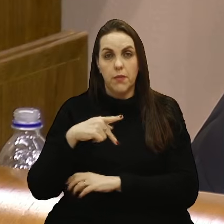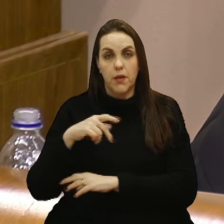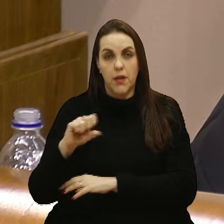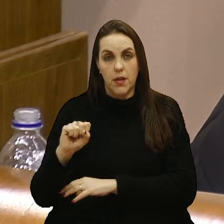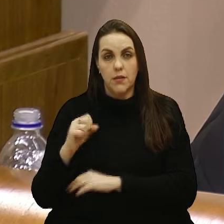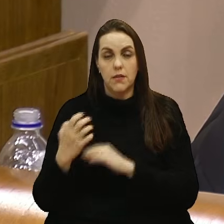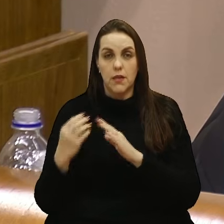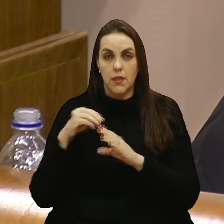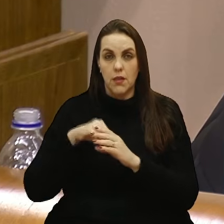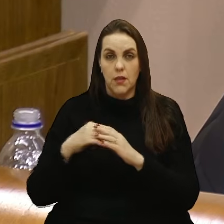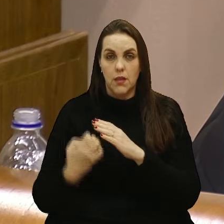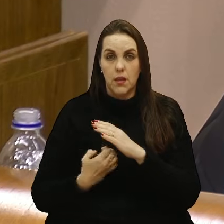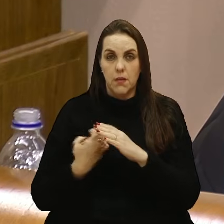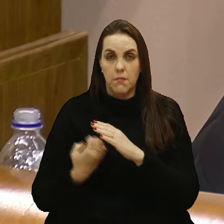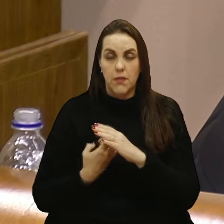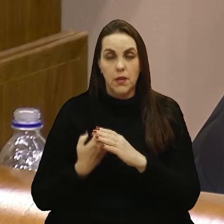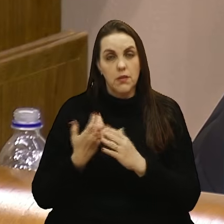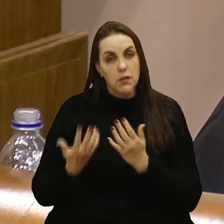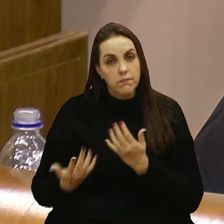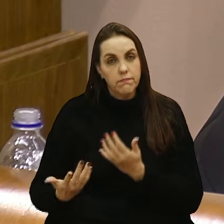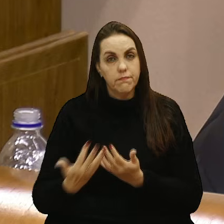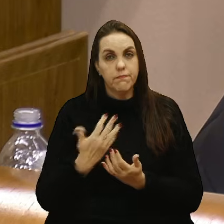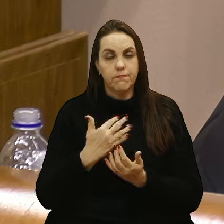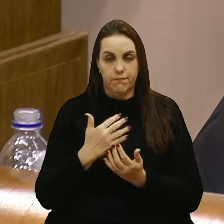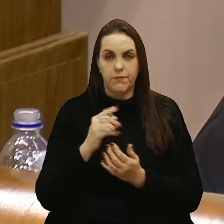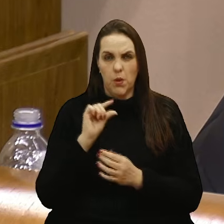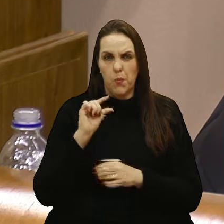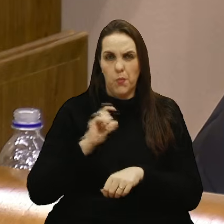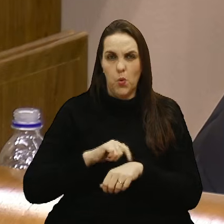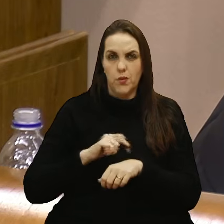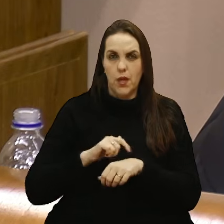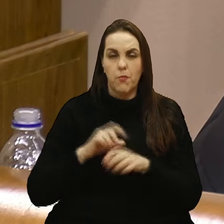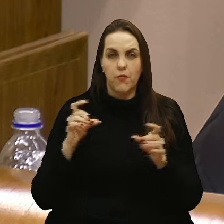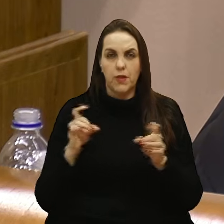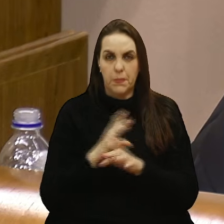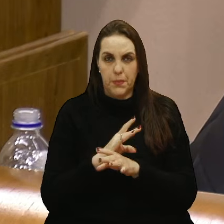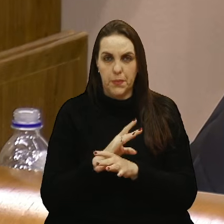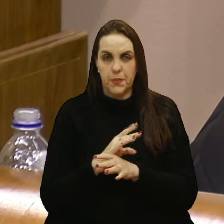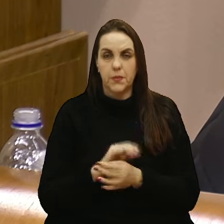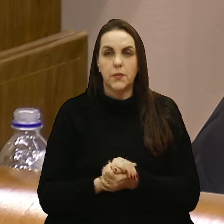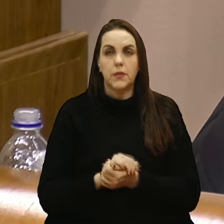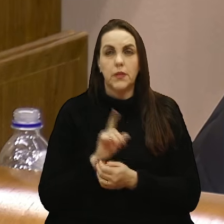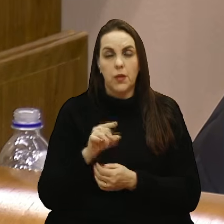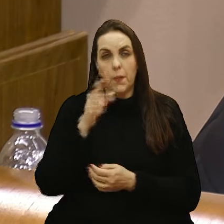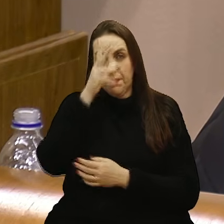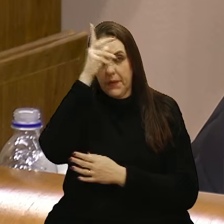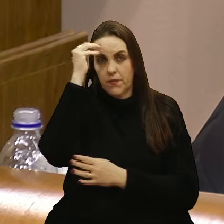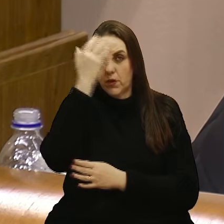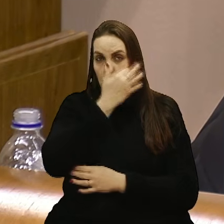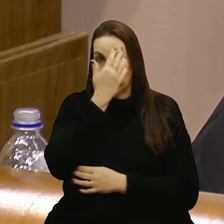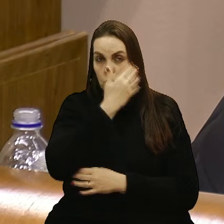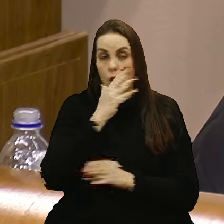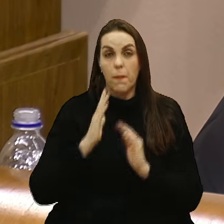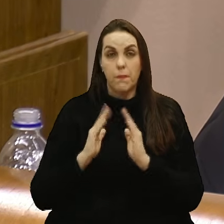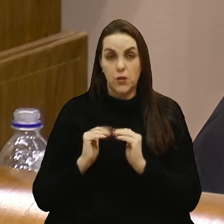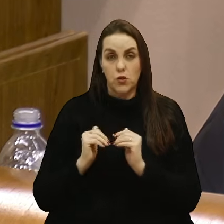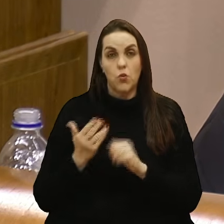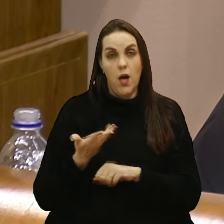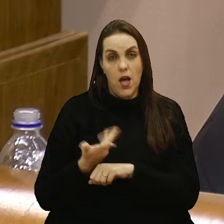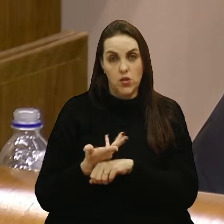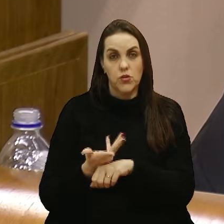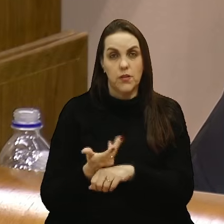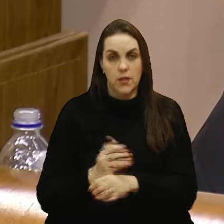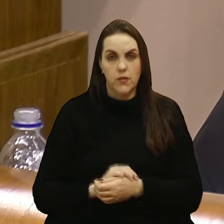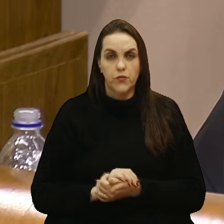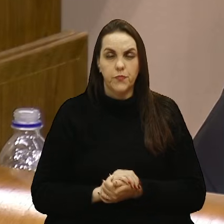onde estamos fazendo esses levantamentos, que logo vai estar pronto. Tanto é que o prefeito pediu para nós agilizar isso aí.